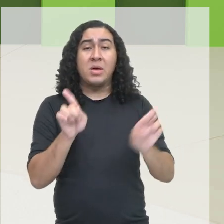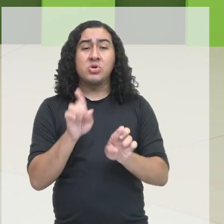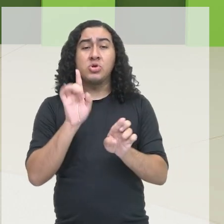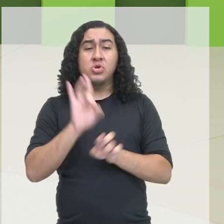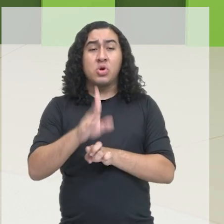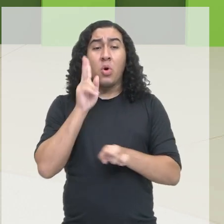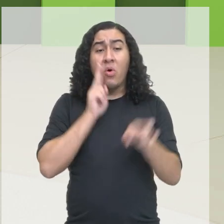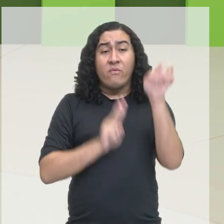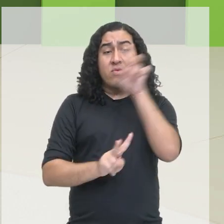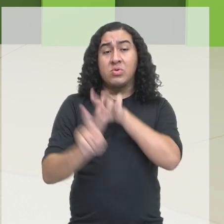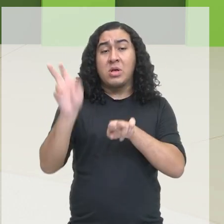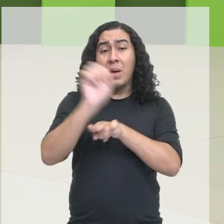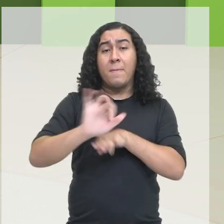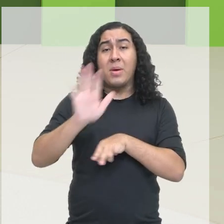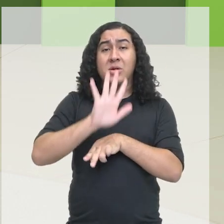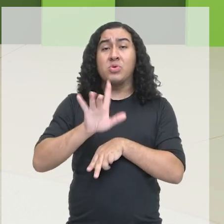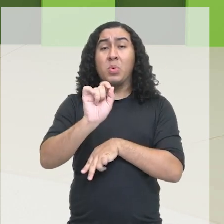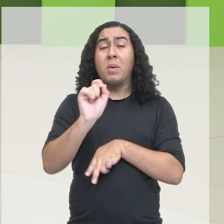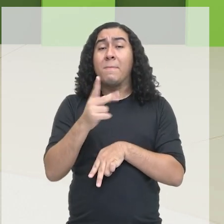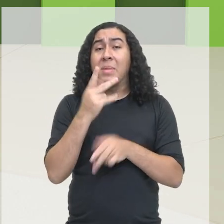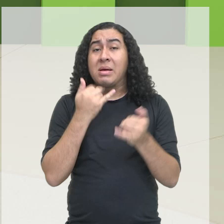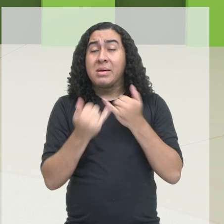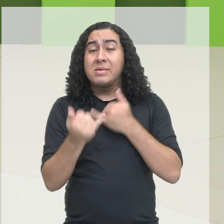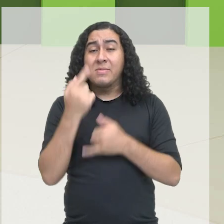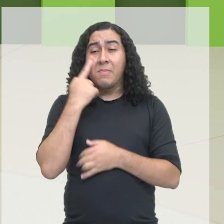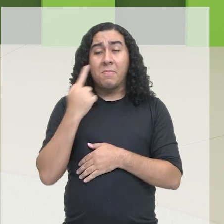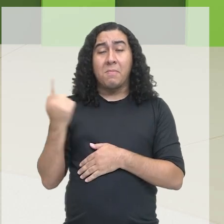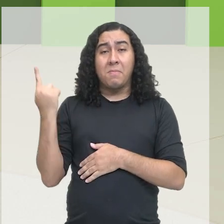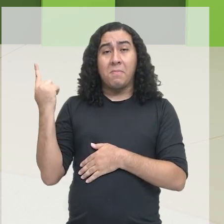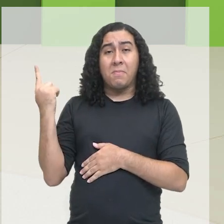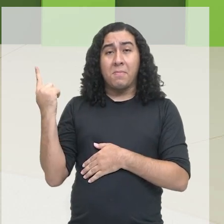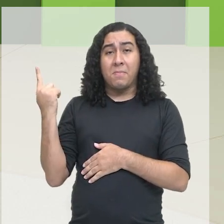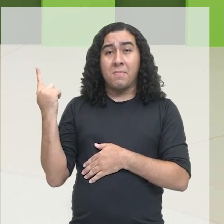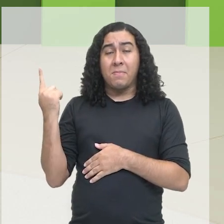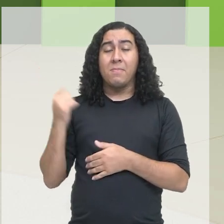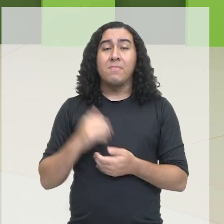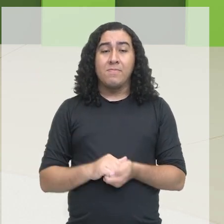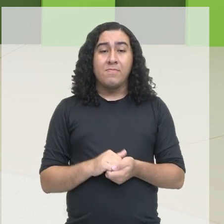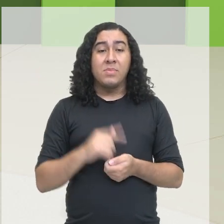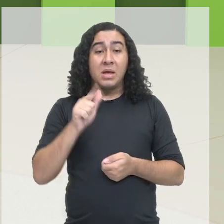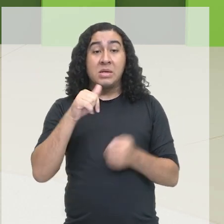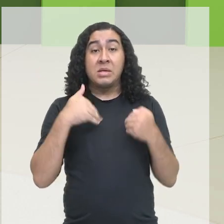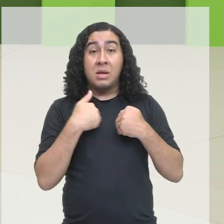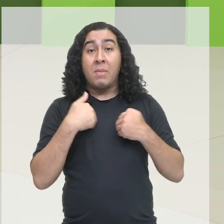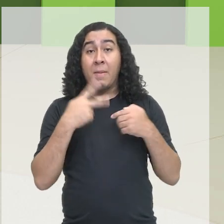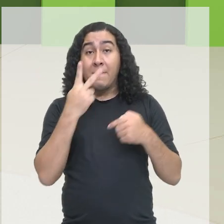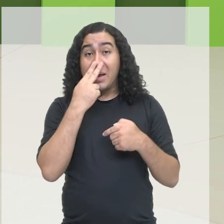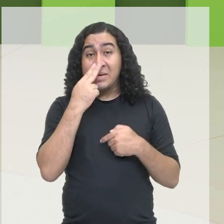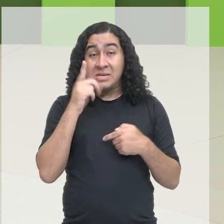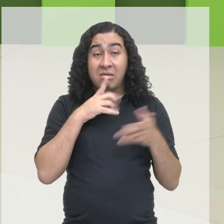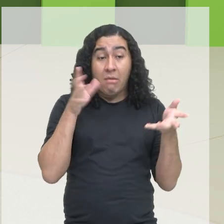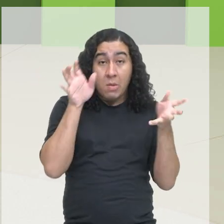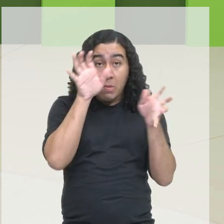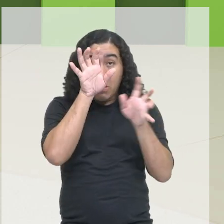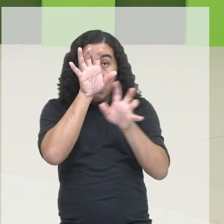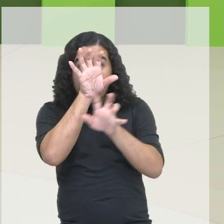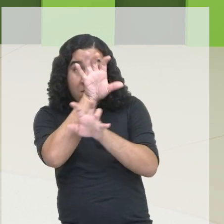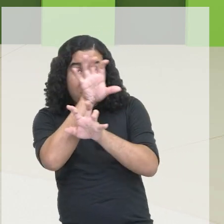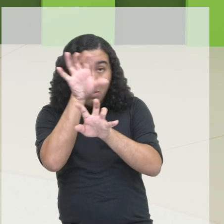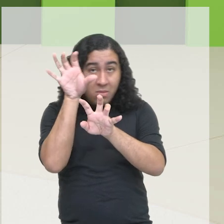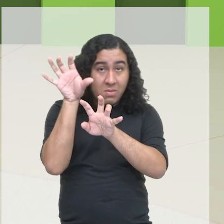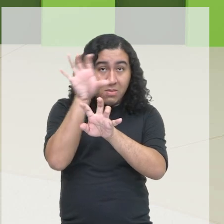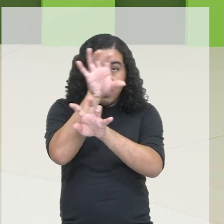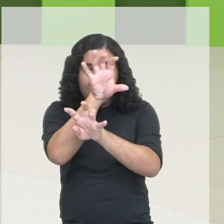de olhar para essa imagem? Que esse animal ele está camuflado. E a